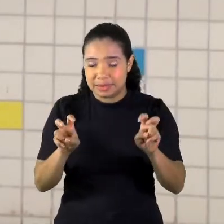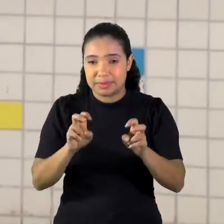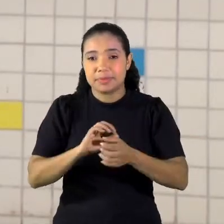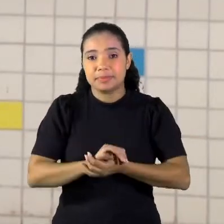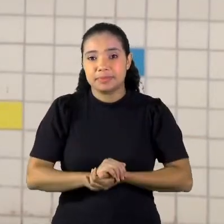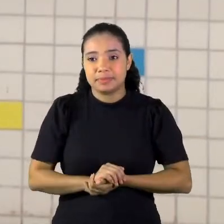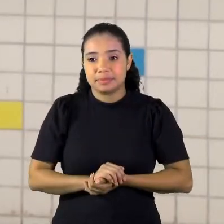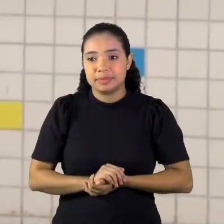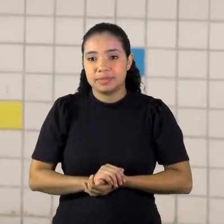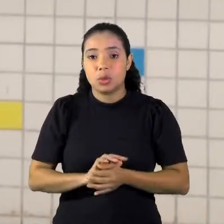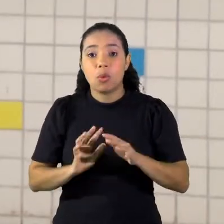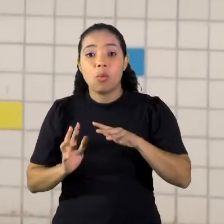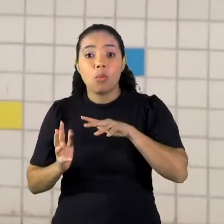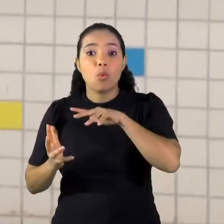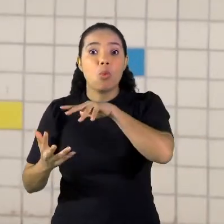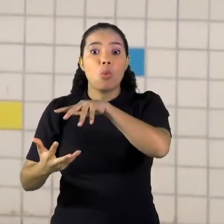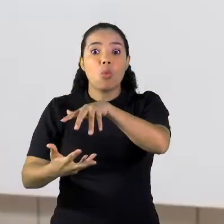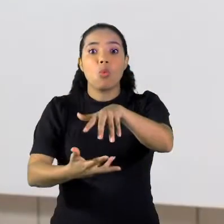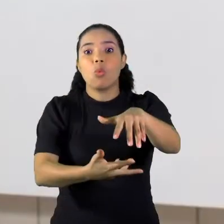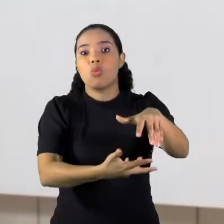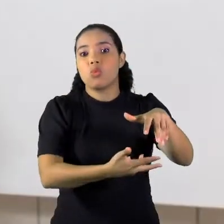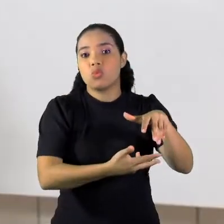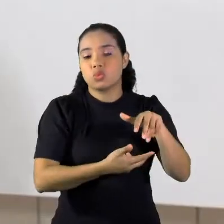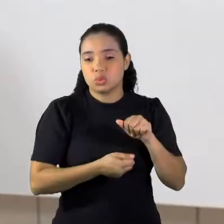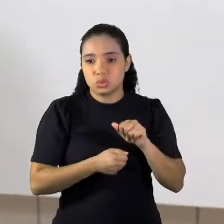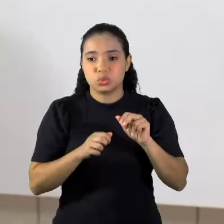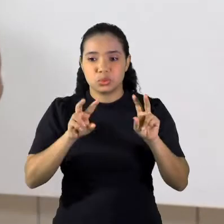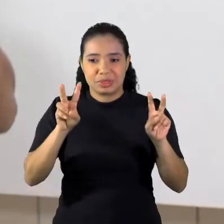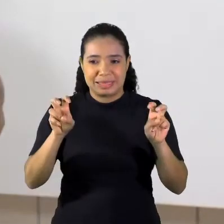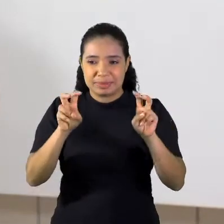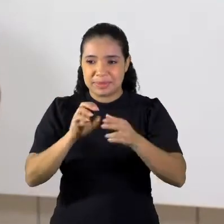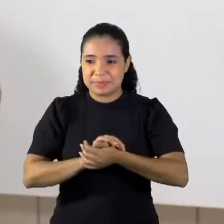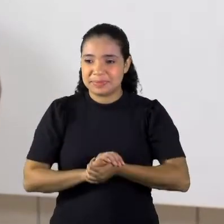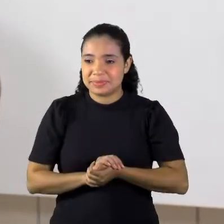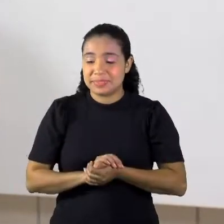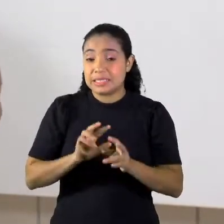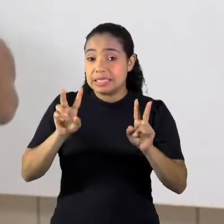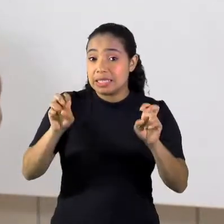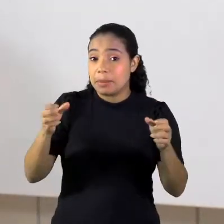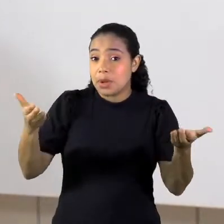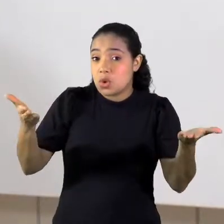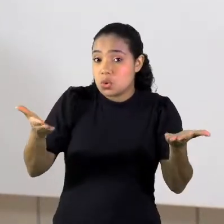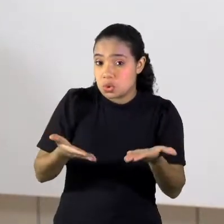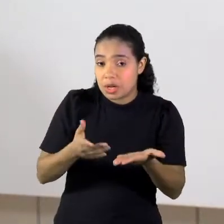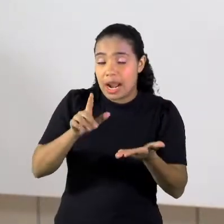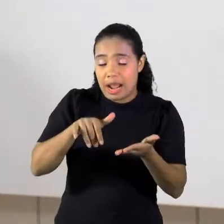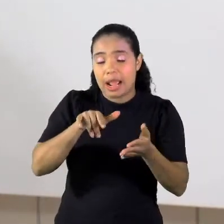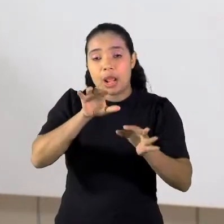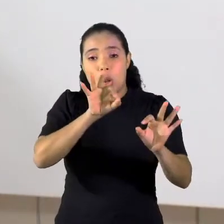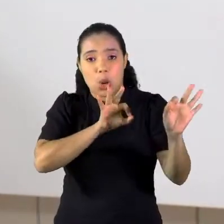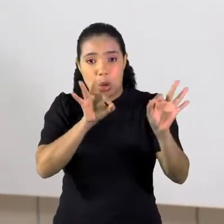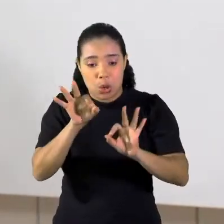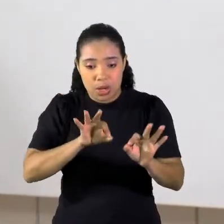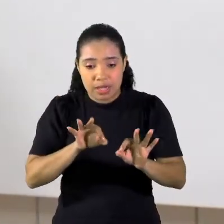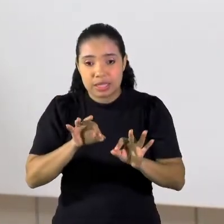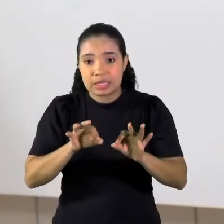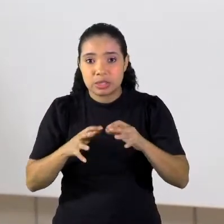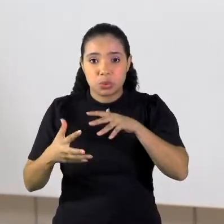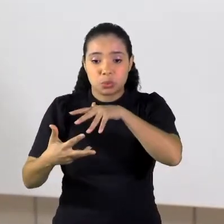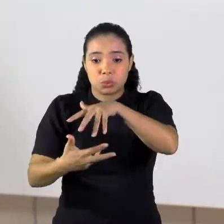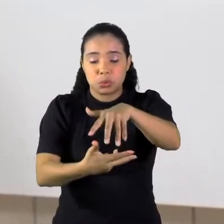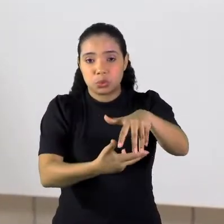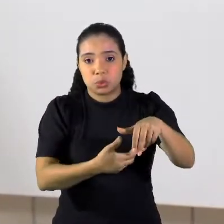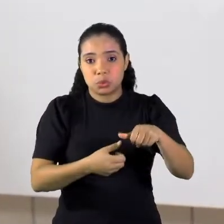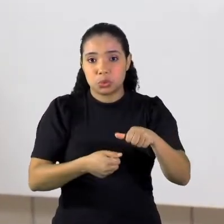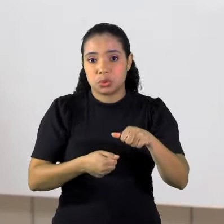de mundo. Pessoal, o nosso tema de hoje é a Organização das Nações